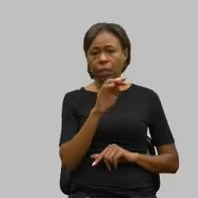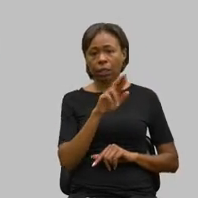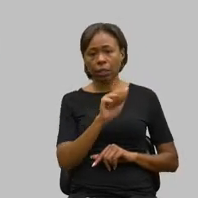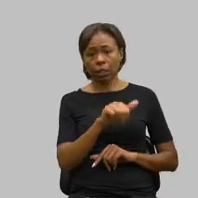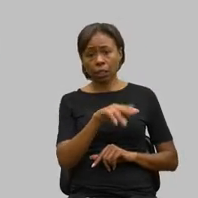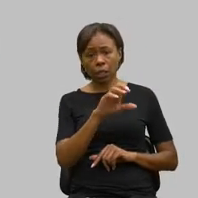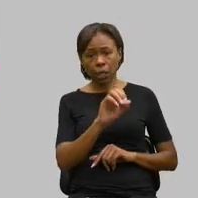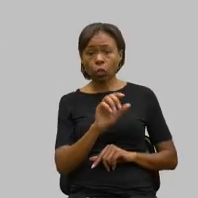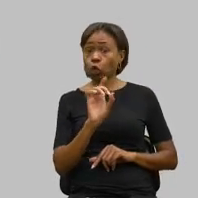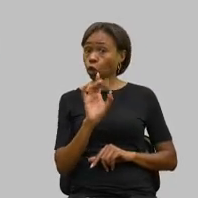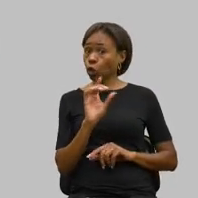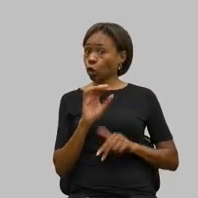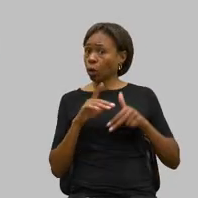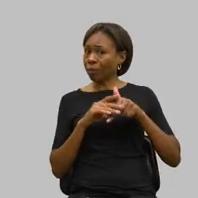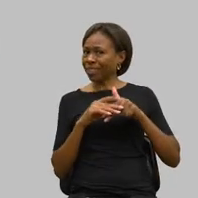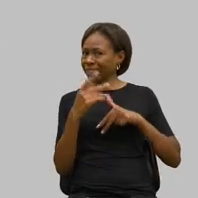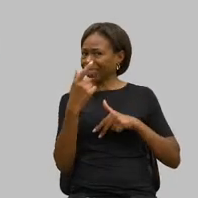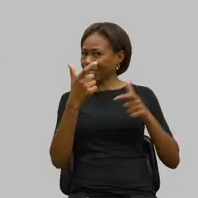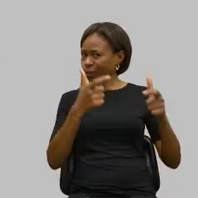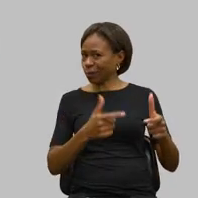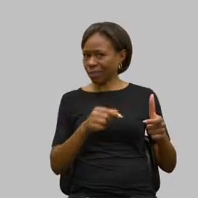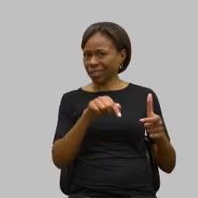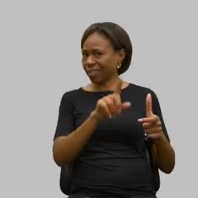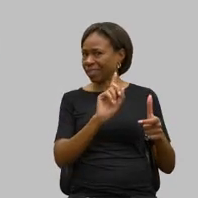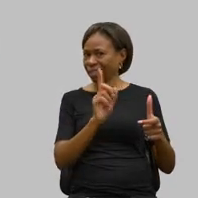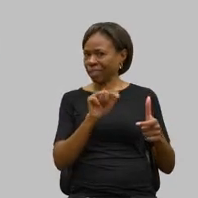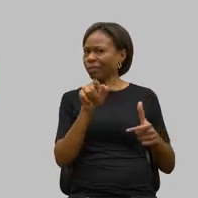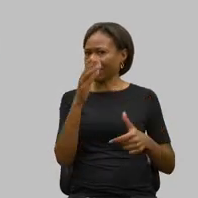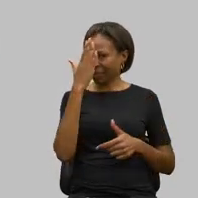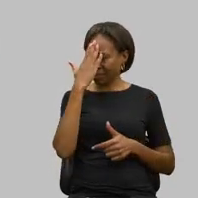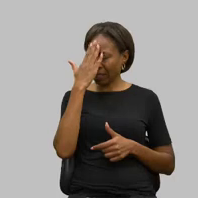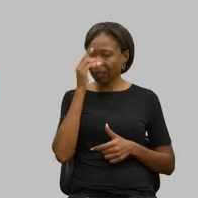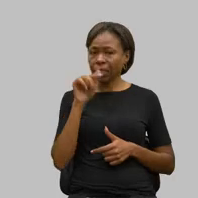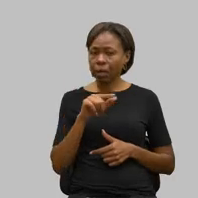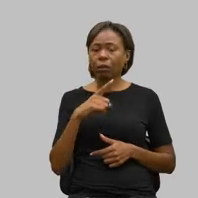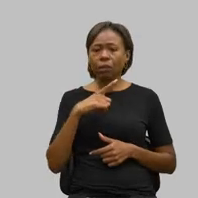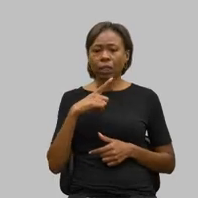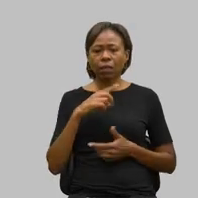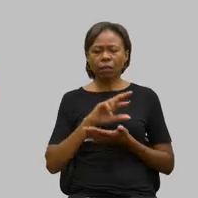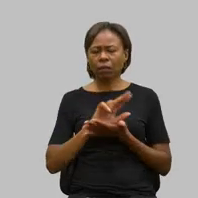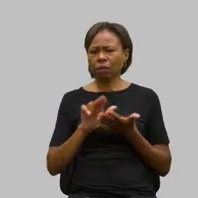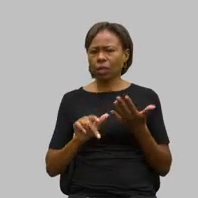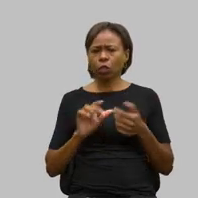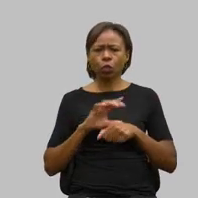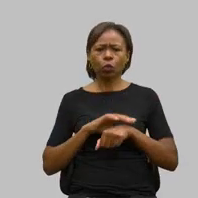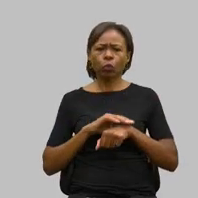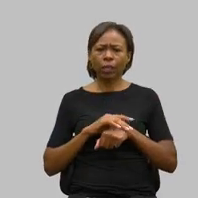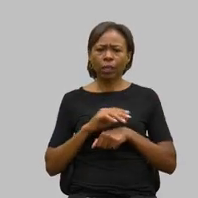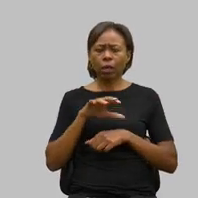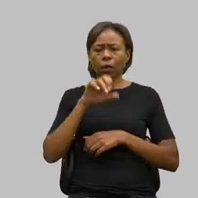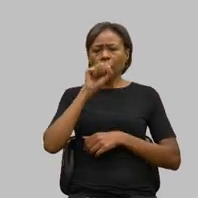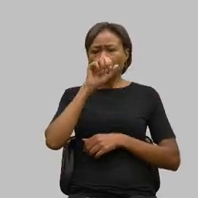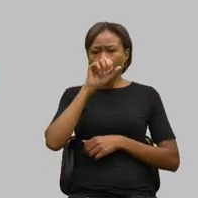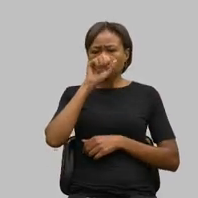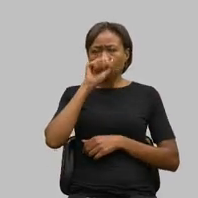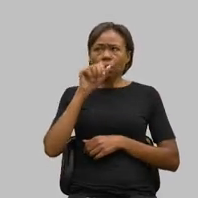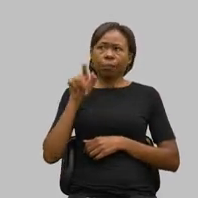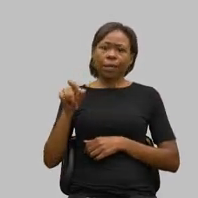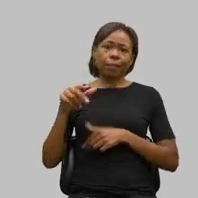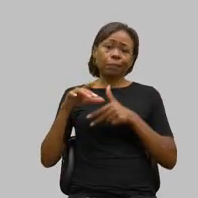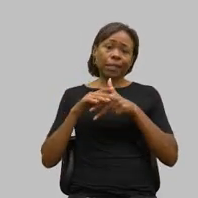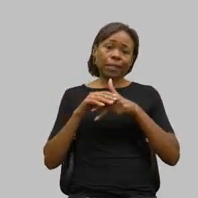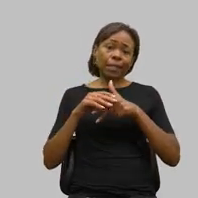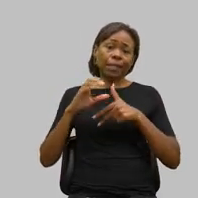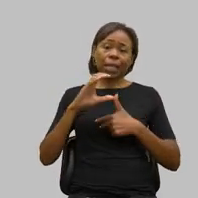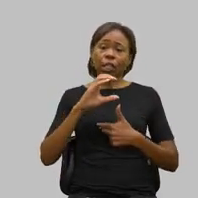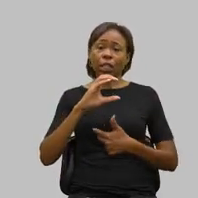senhor é prova disso, nós estamos em uma sazonalidade de doenças respiratórias. Valadares atendeu paciente aqui do Centro-Oeste, daqui